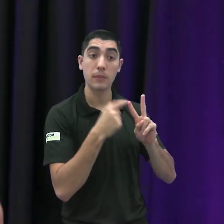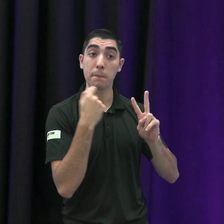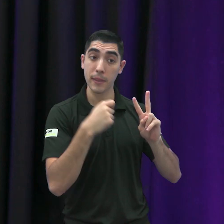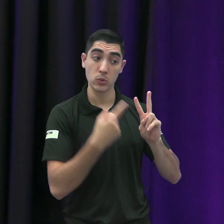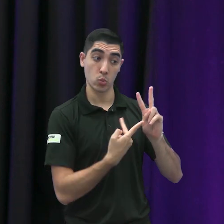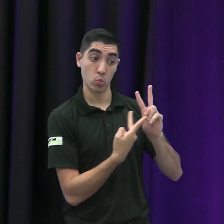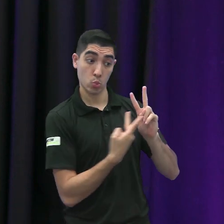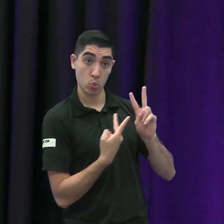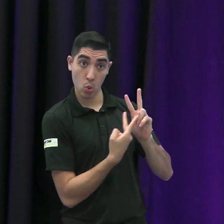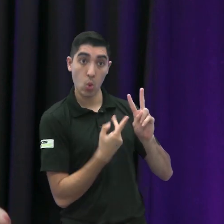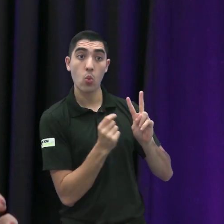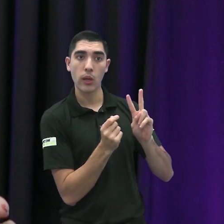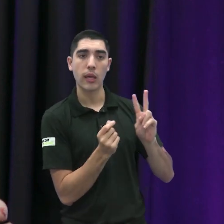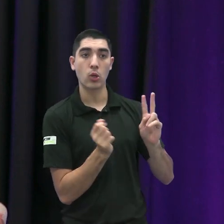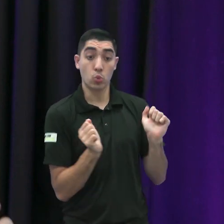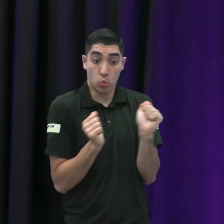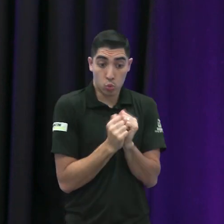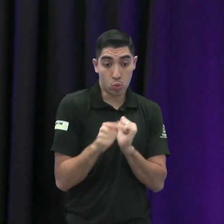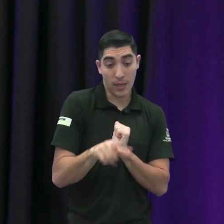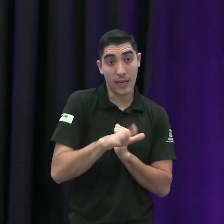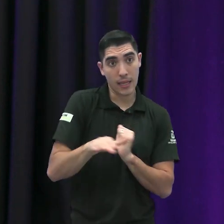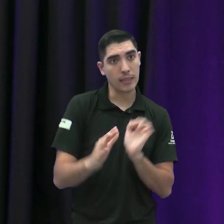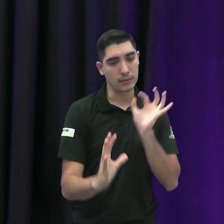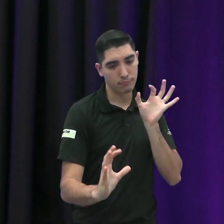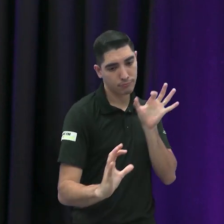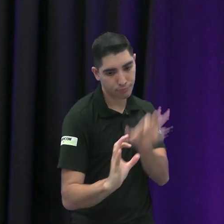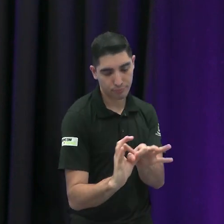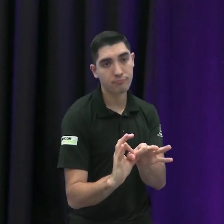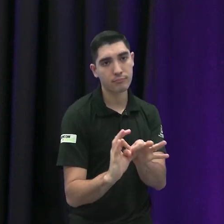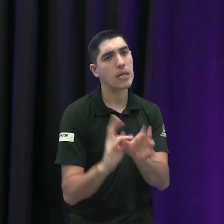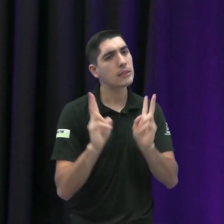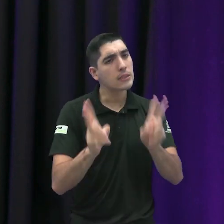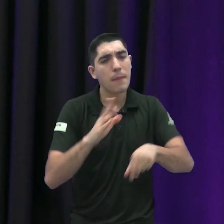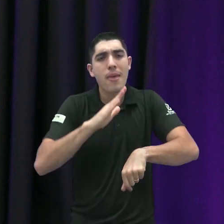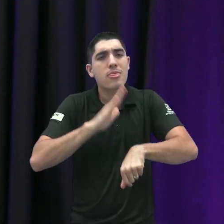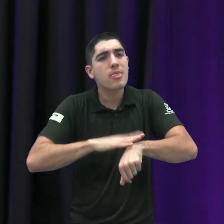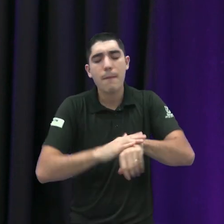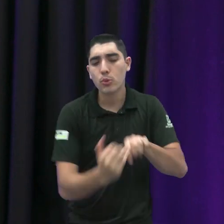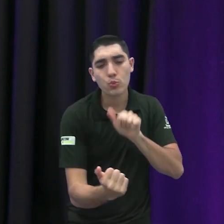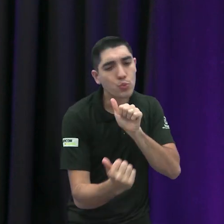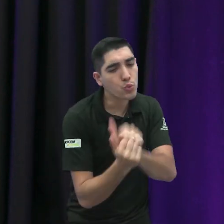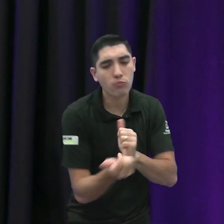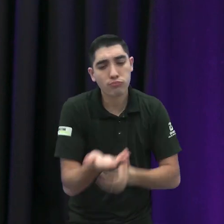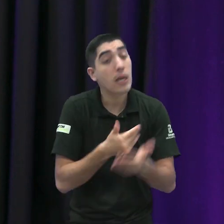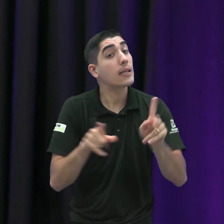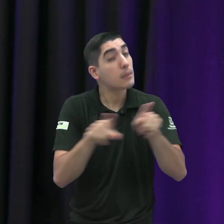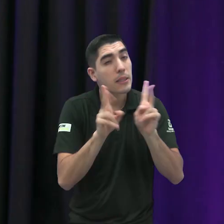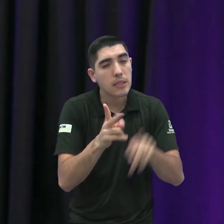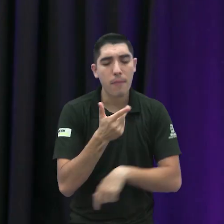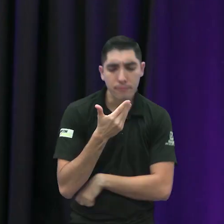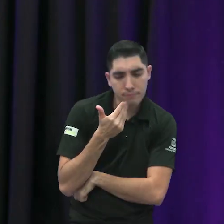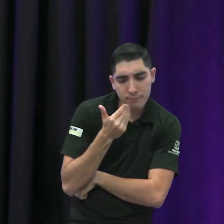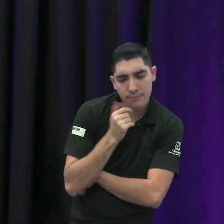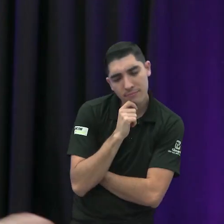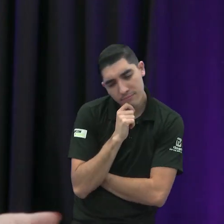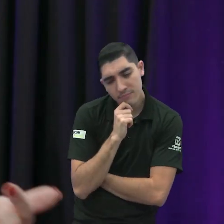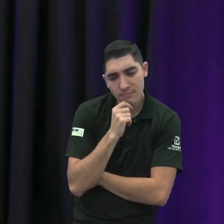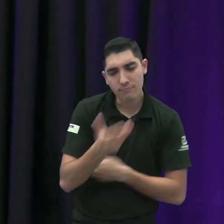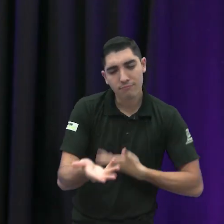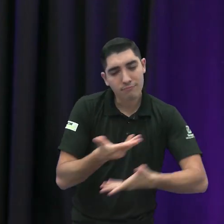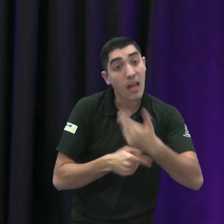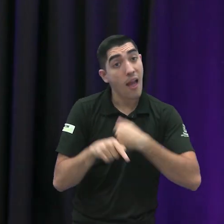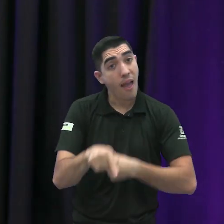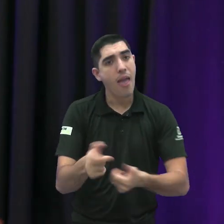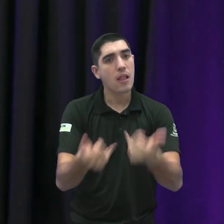um relacionamento muito de perto com a criança, né? Ter bastante tempo de qualidade e escutativa.